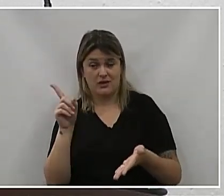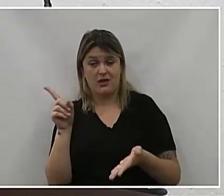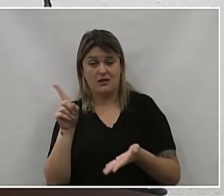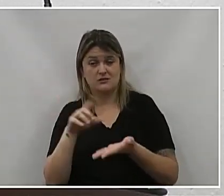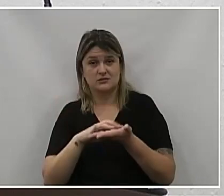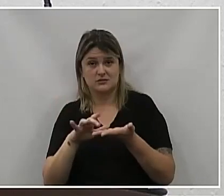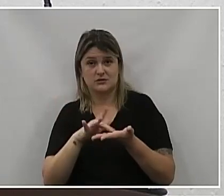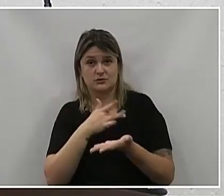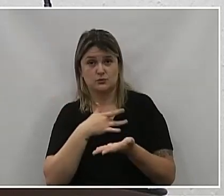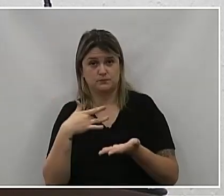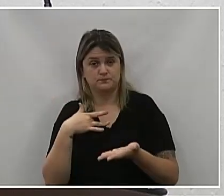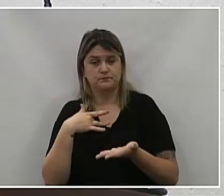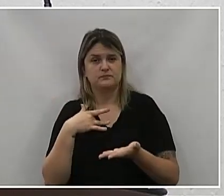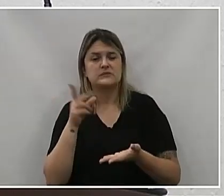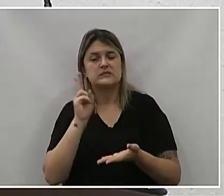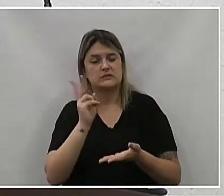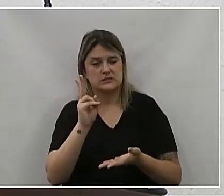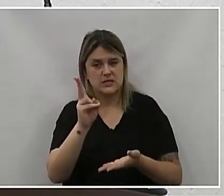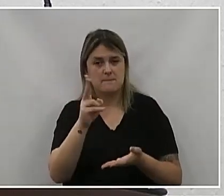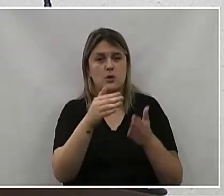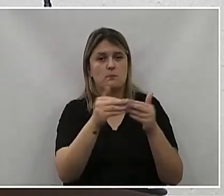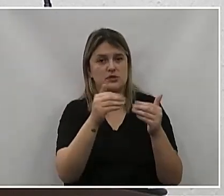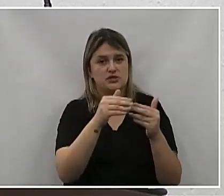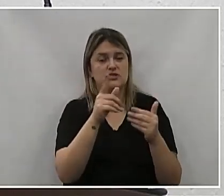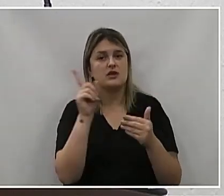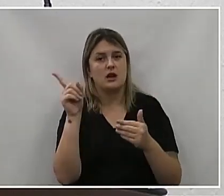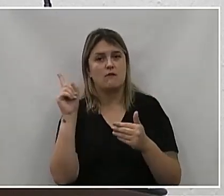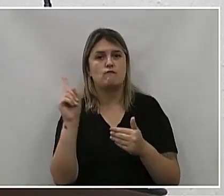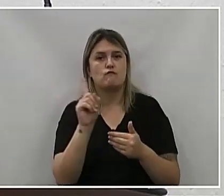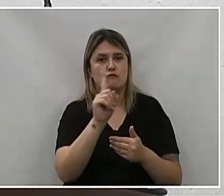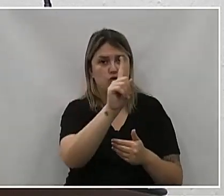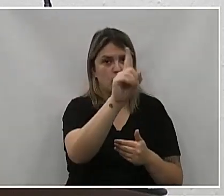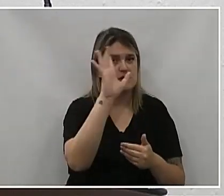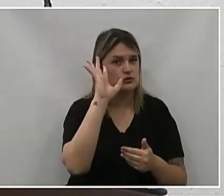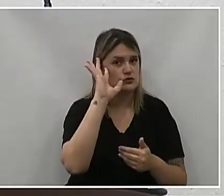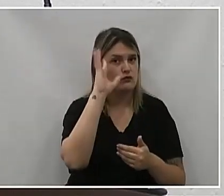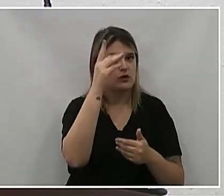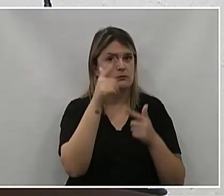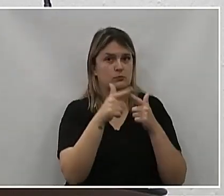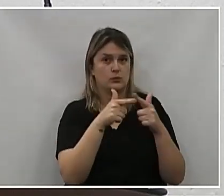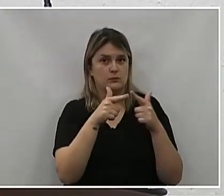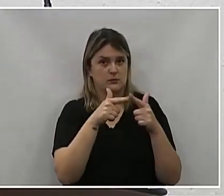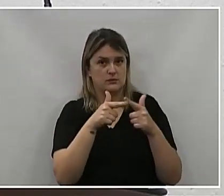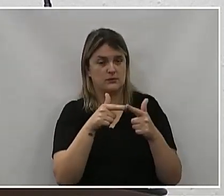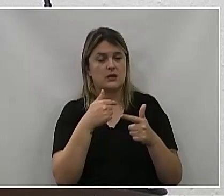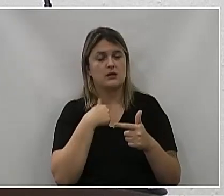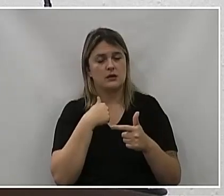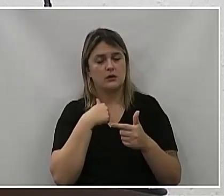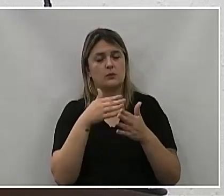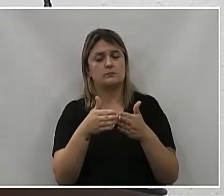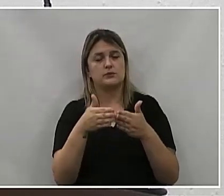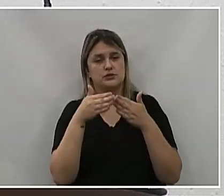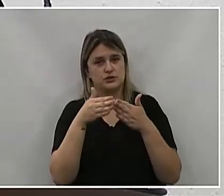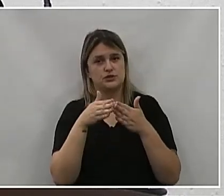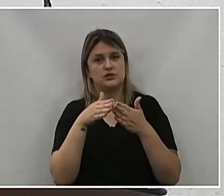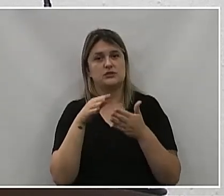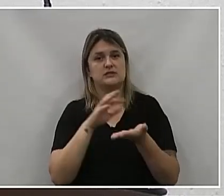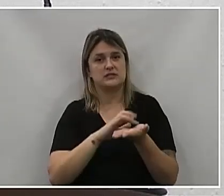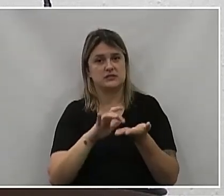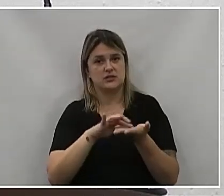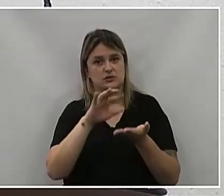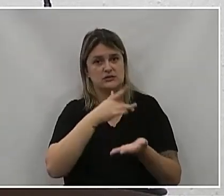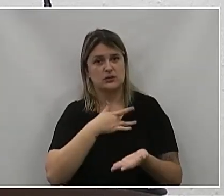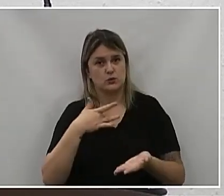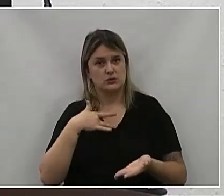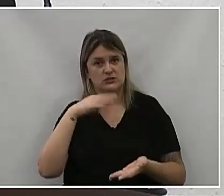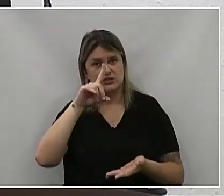saúde, todas as vezes que foi preciso, ele foi, agiu e resolveu os problemas. Então, eu estou aqui pedindo para o senhor secretário